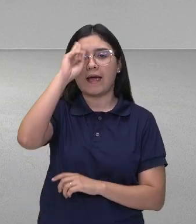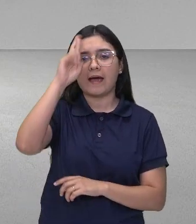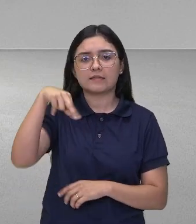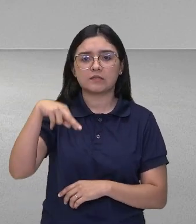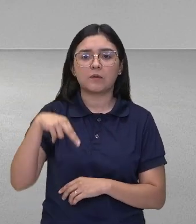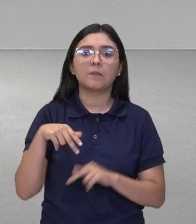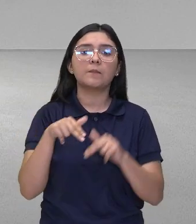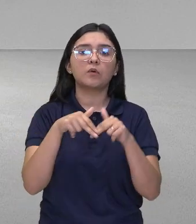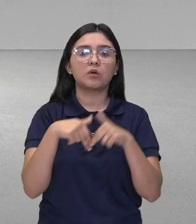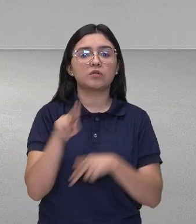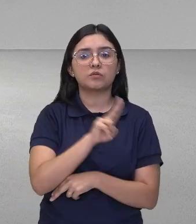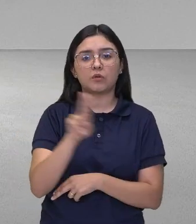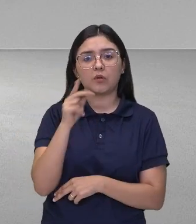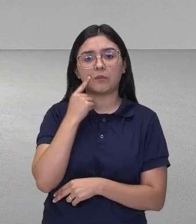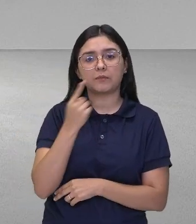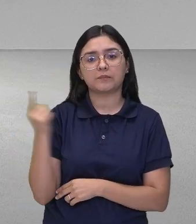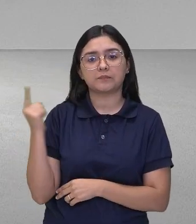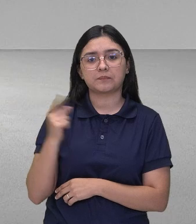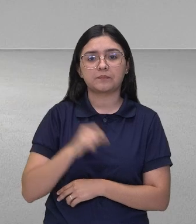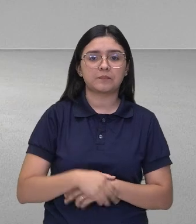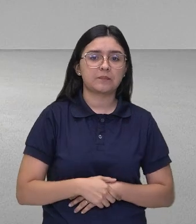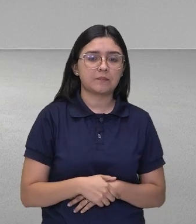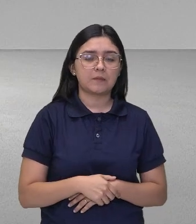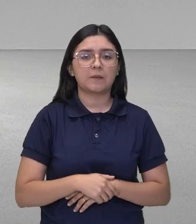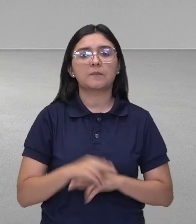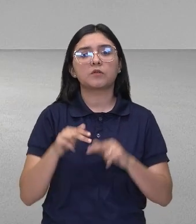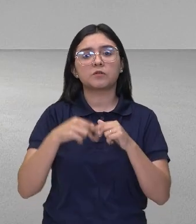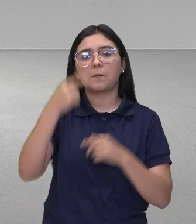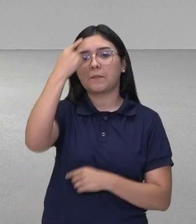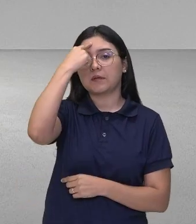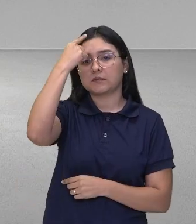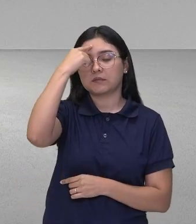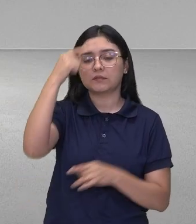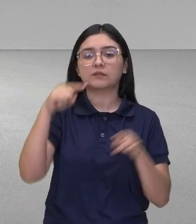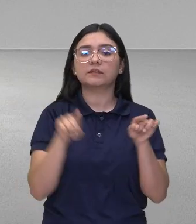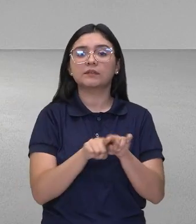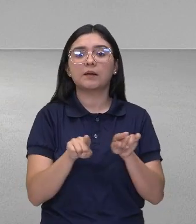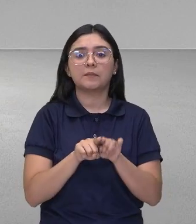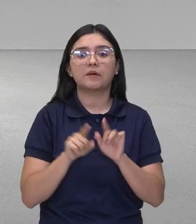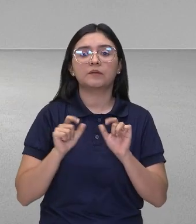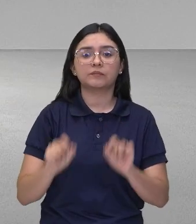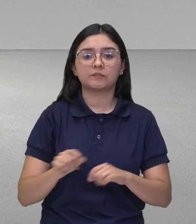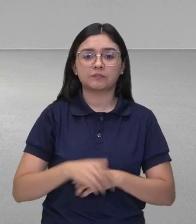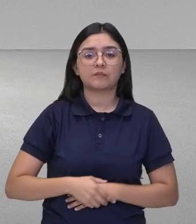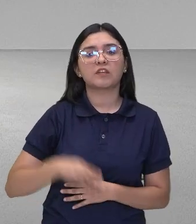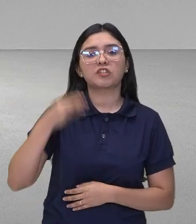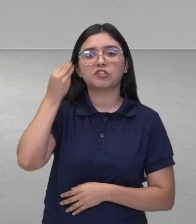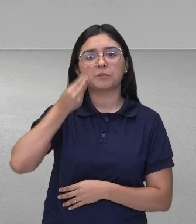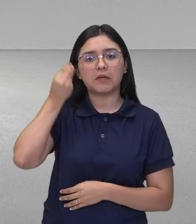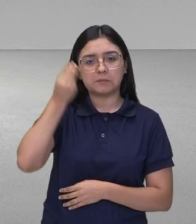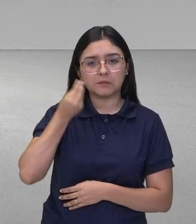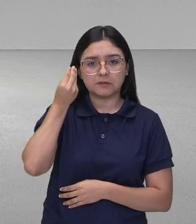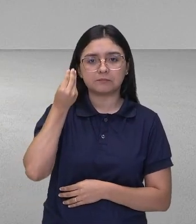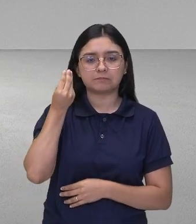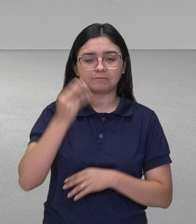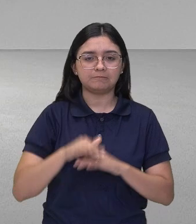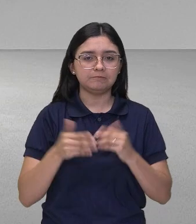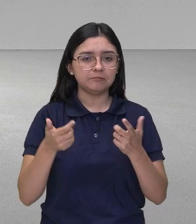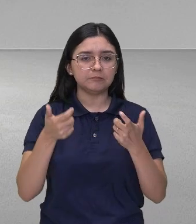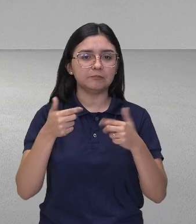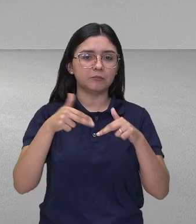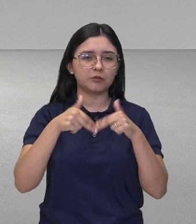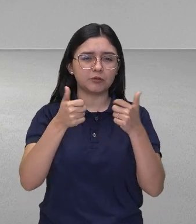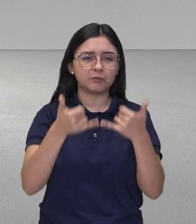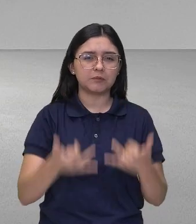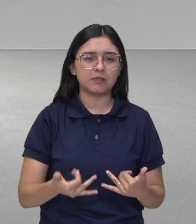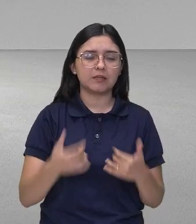isso racionalizar, por isso pensar, por isso também o quê? Fazer os experimentos. Por isso que eu falei para vocês que é o